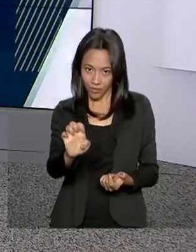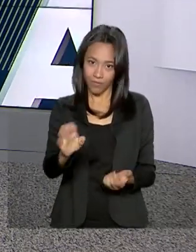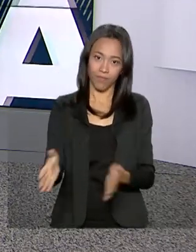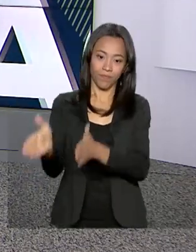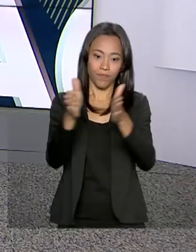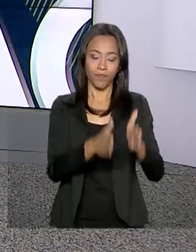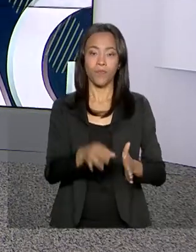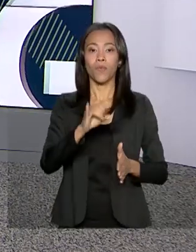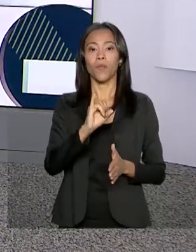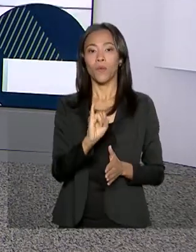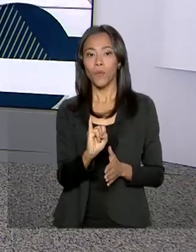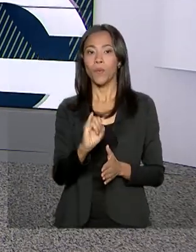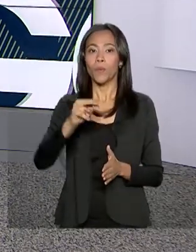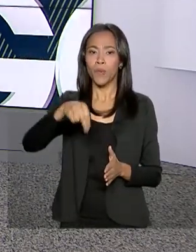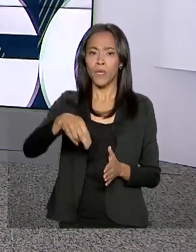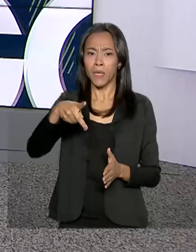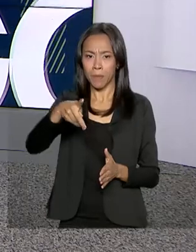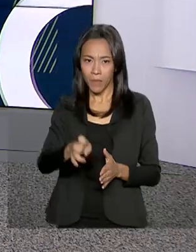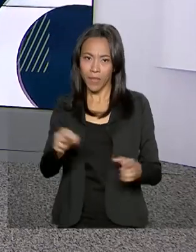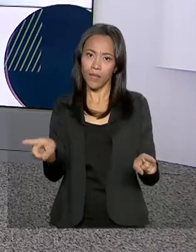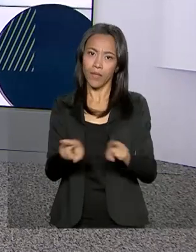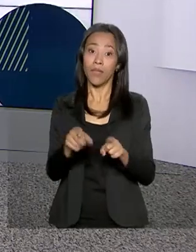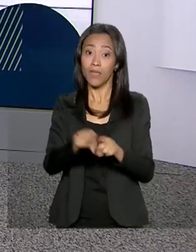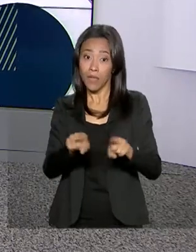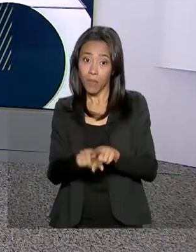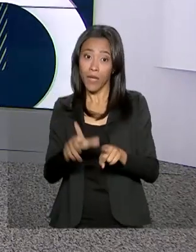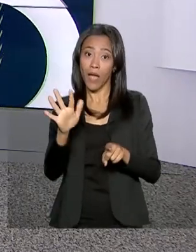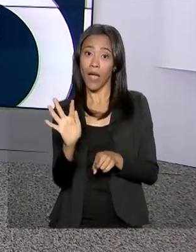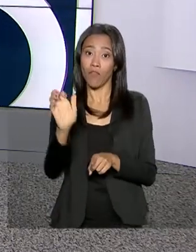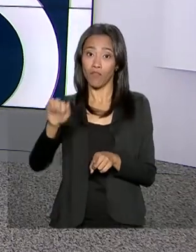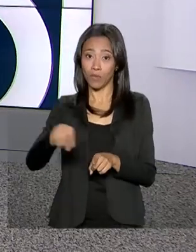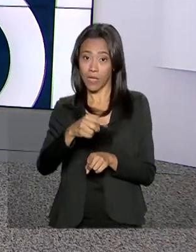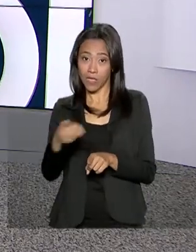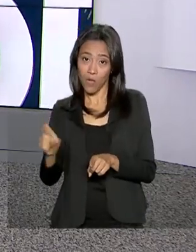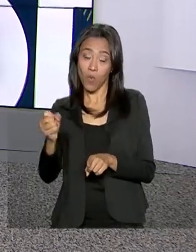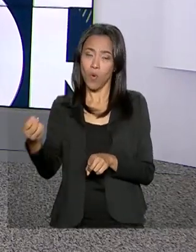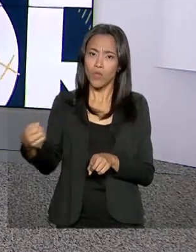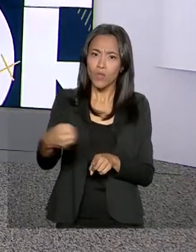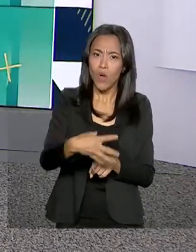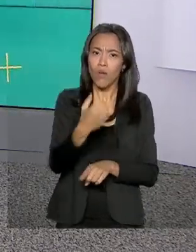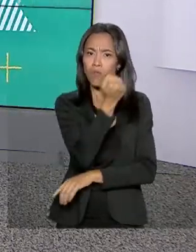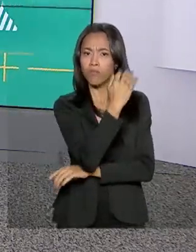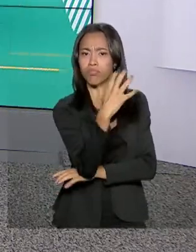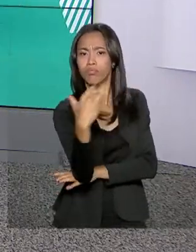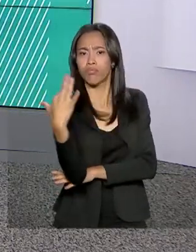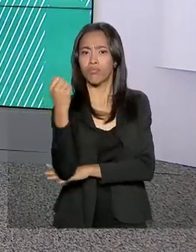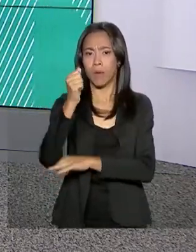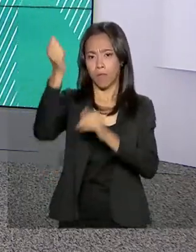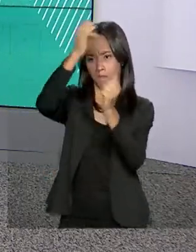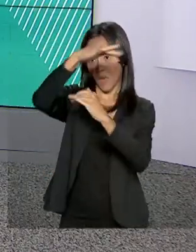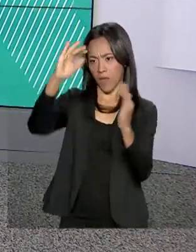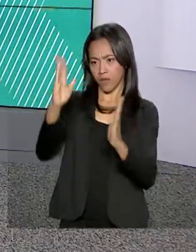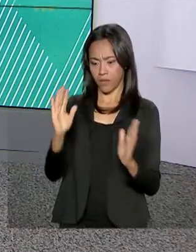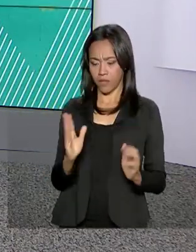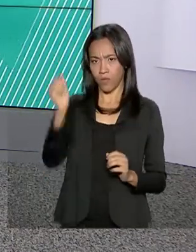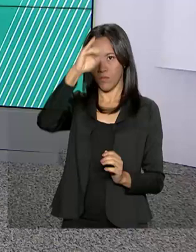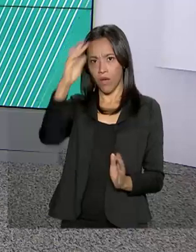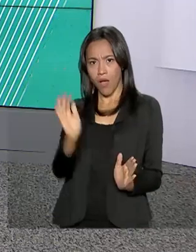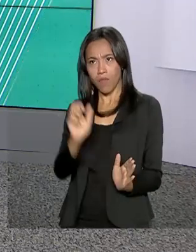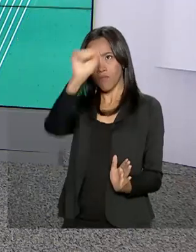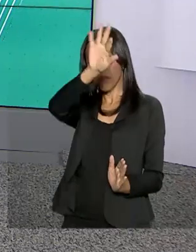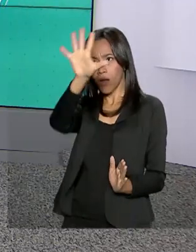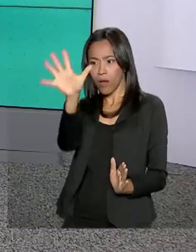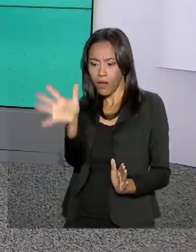Fundação SOS Mata Atlântica lançaram novos dados sobre essa vegetação no país. A boa notícia é que o desmatamento na